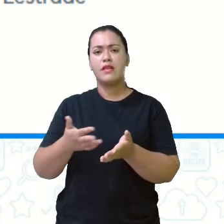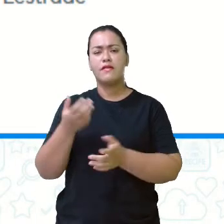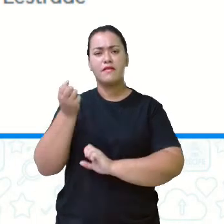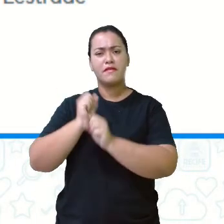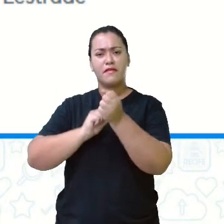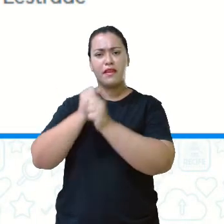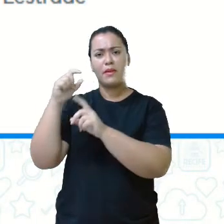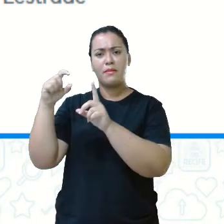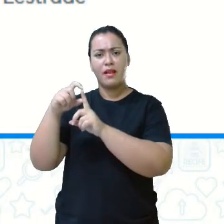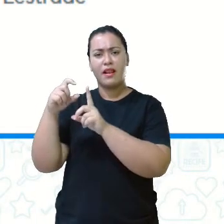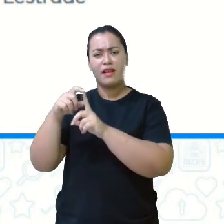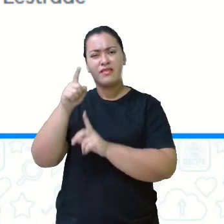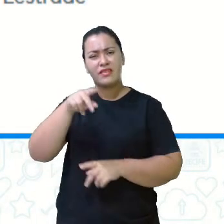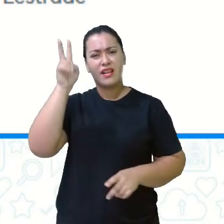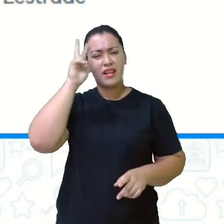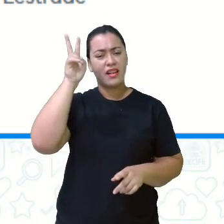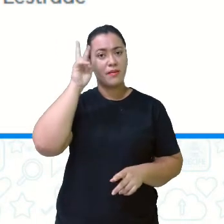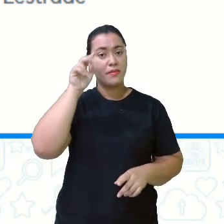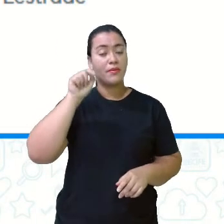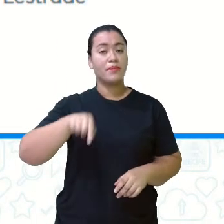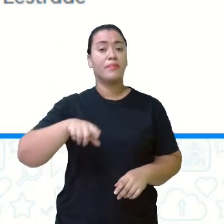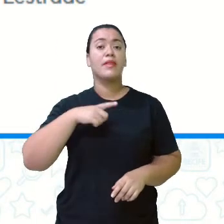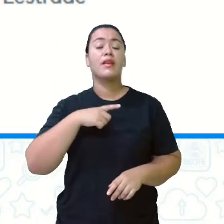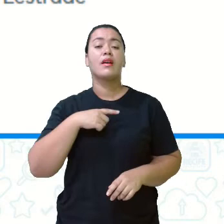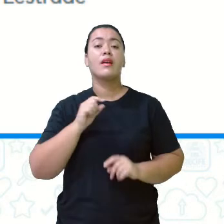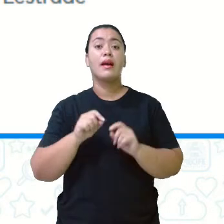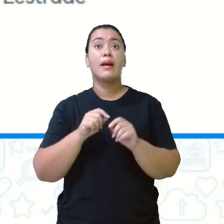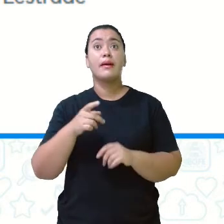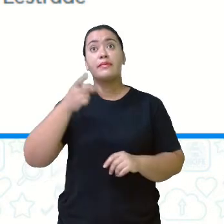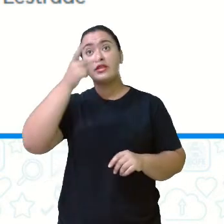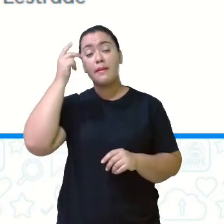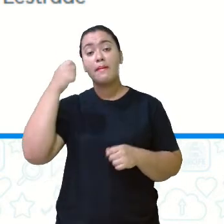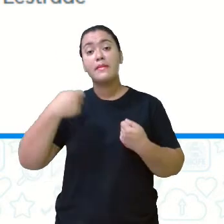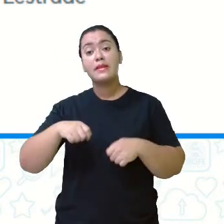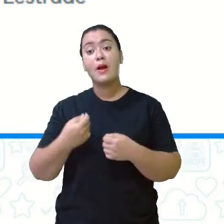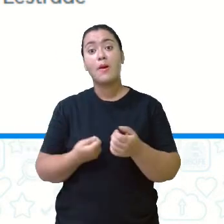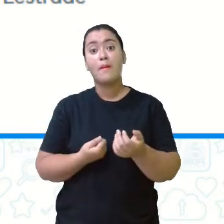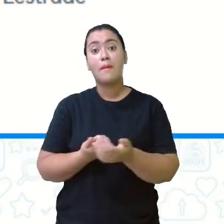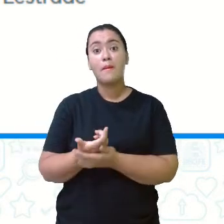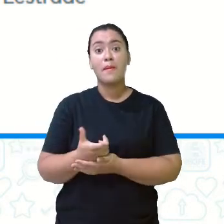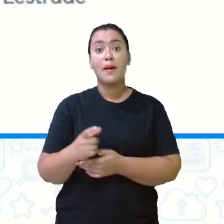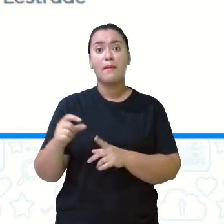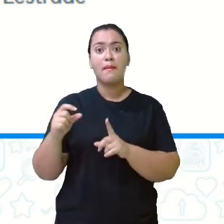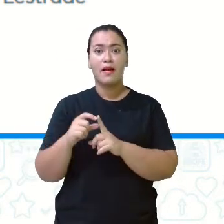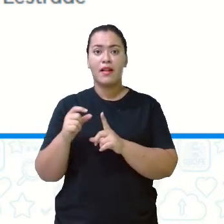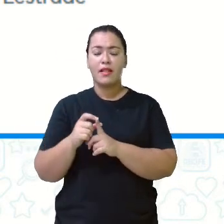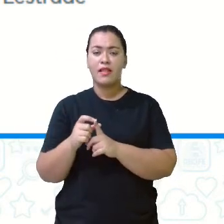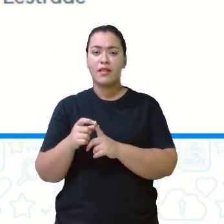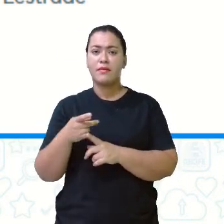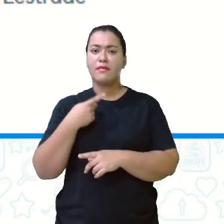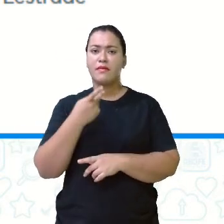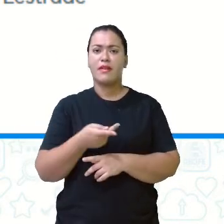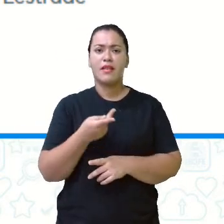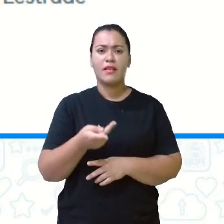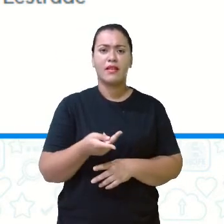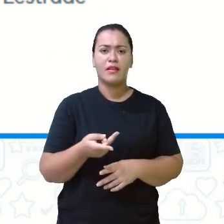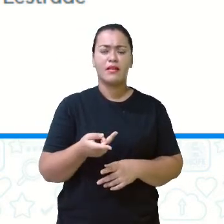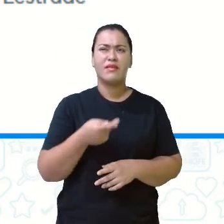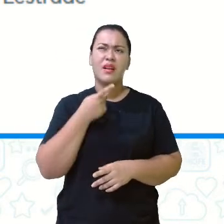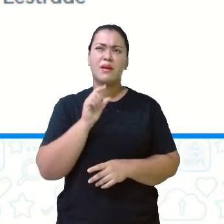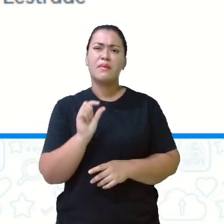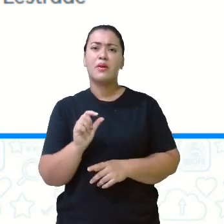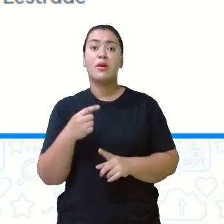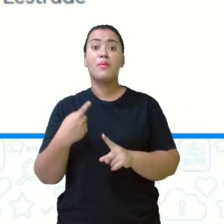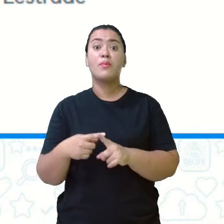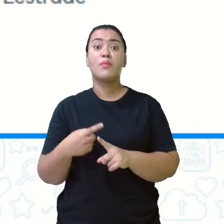da história que as pessoas precisavam comprar palavras para poderem falar? E assim, elas falavam pouco,